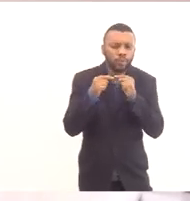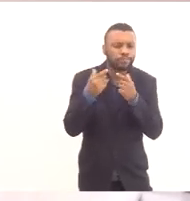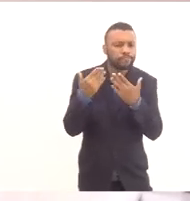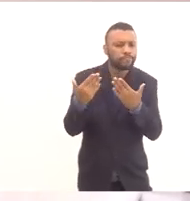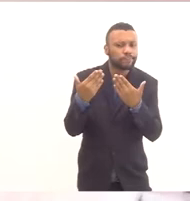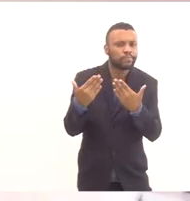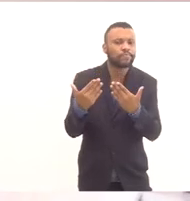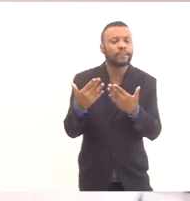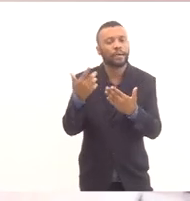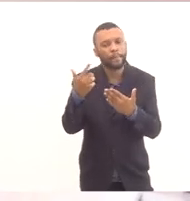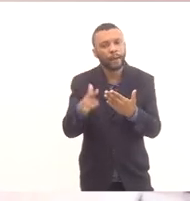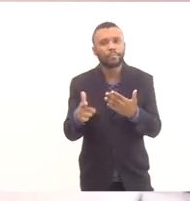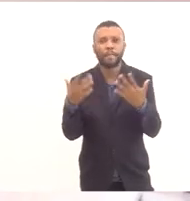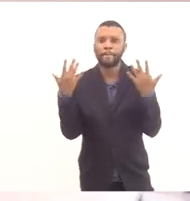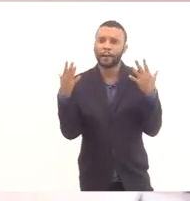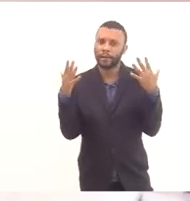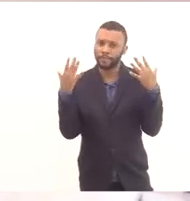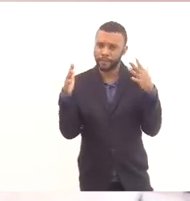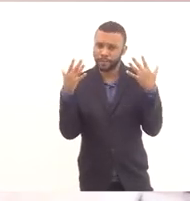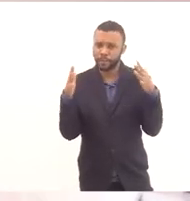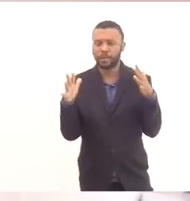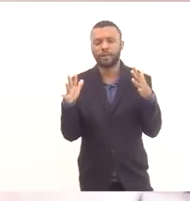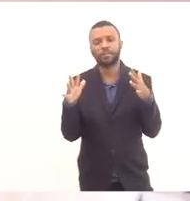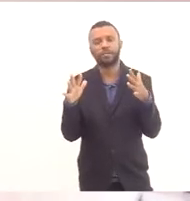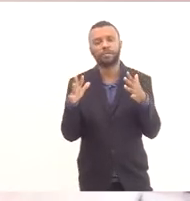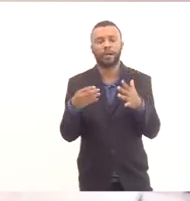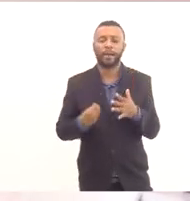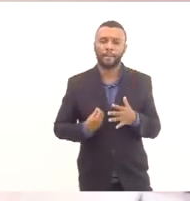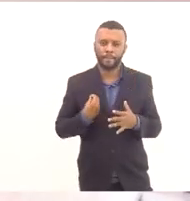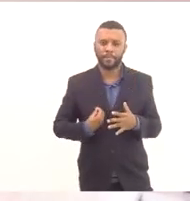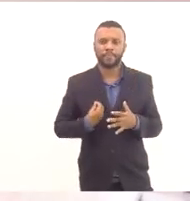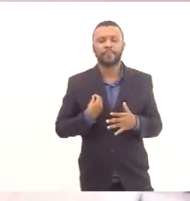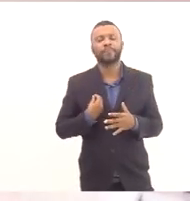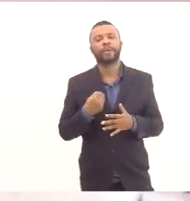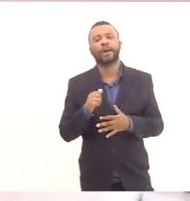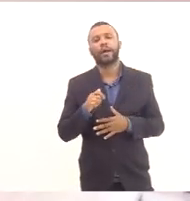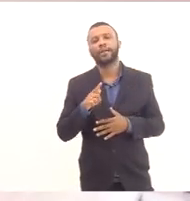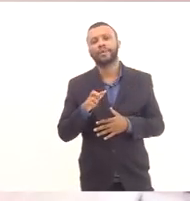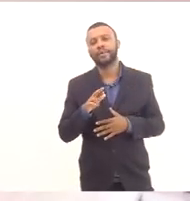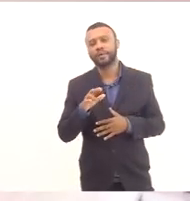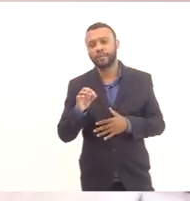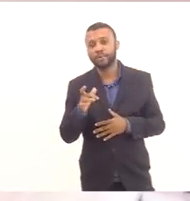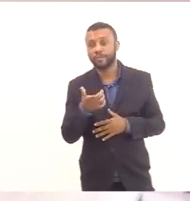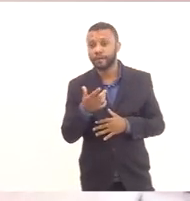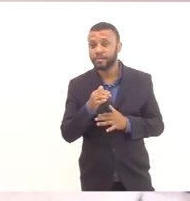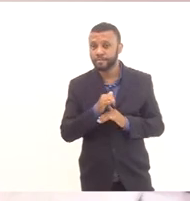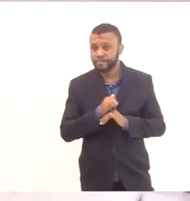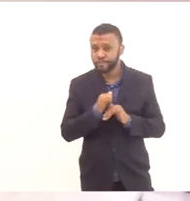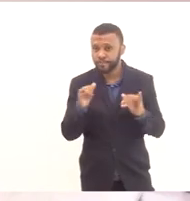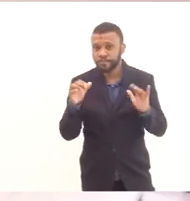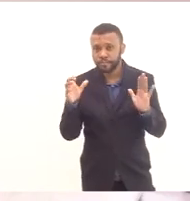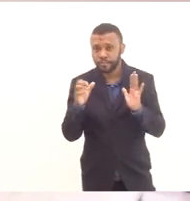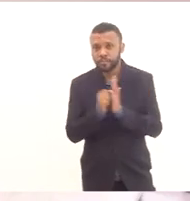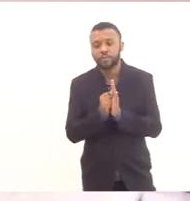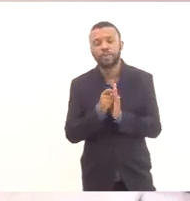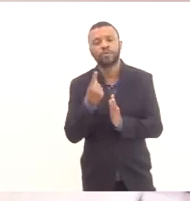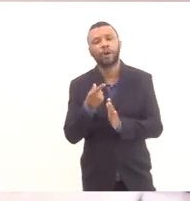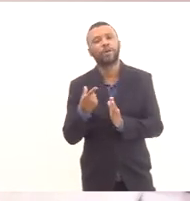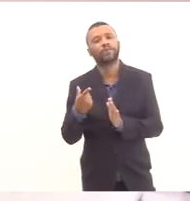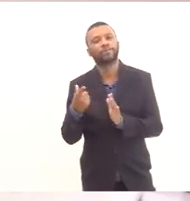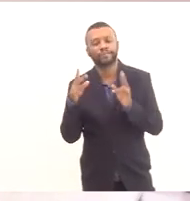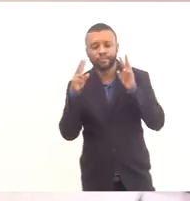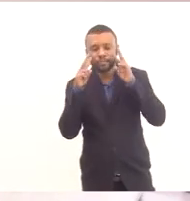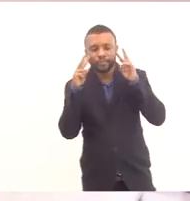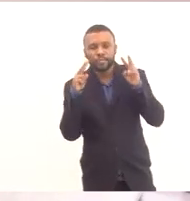parabenizando aí não só a presença permanente da gerry e diga-se de passagem faço questão de registrar a gente tomou conhecimento também